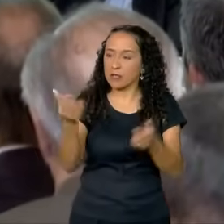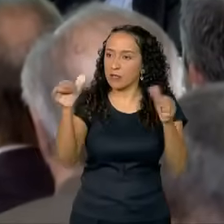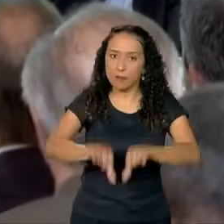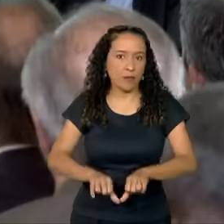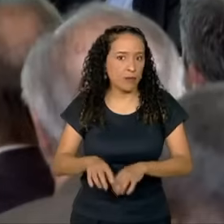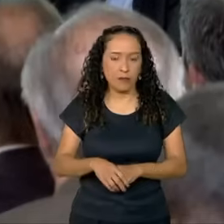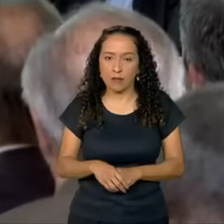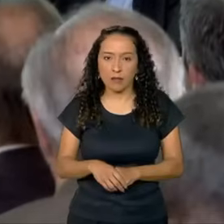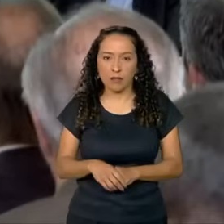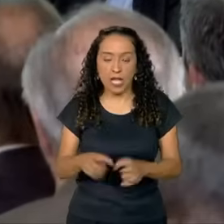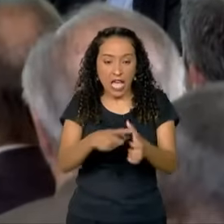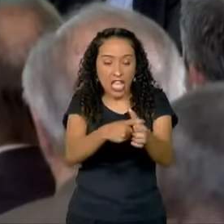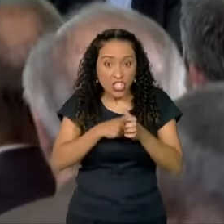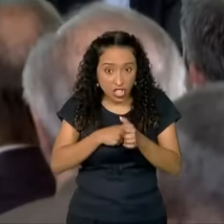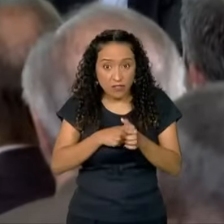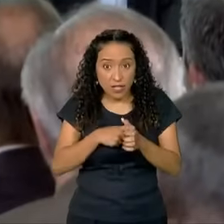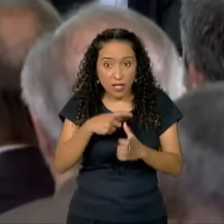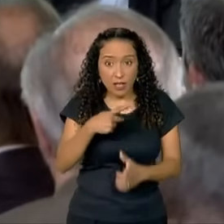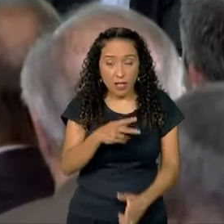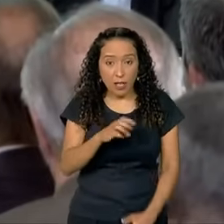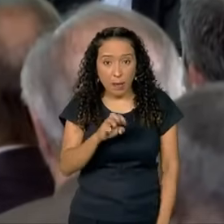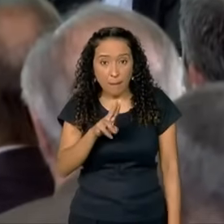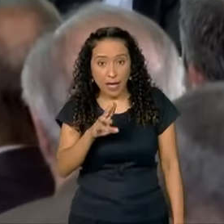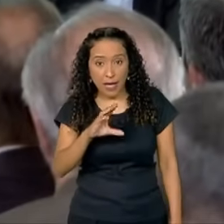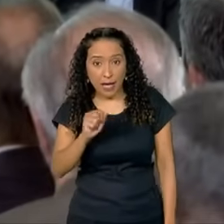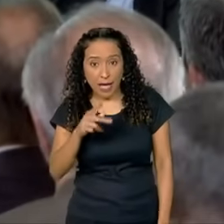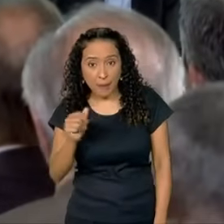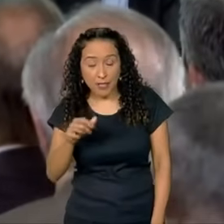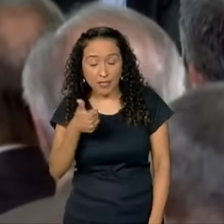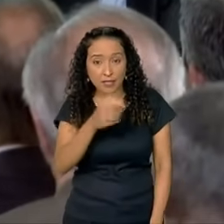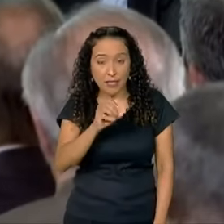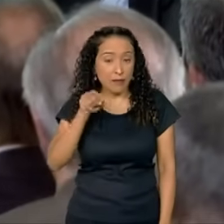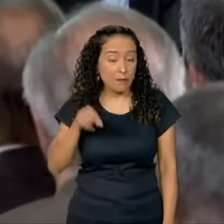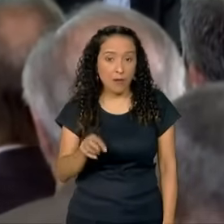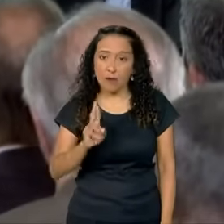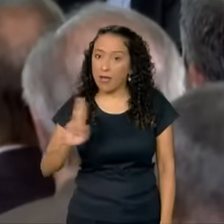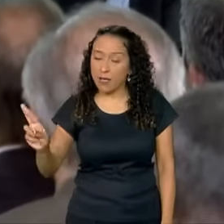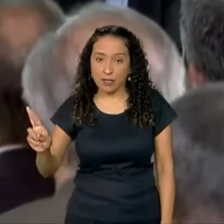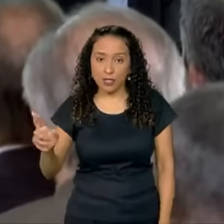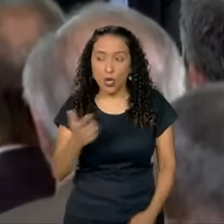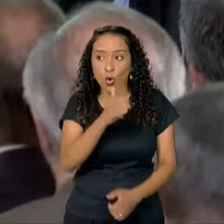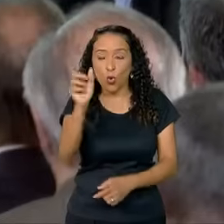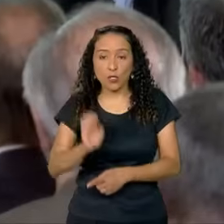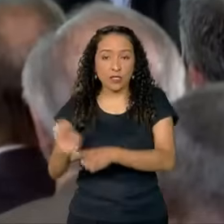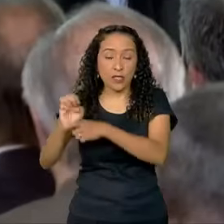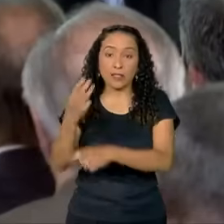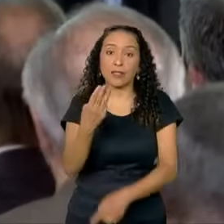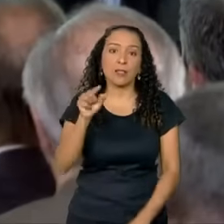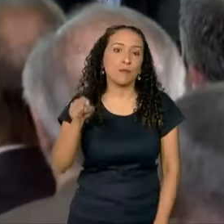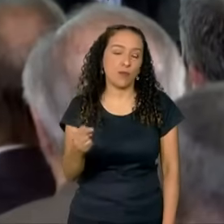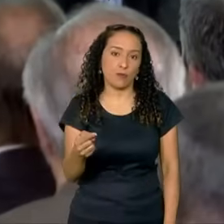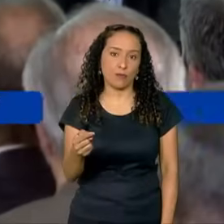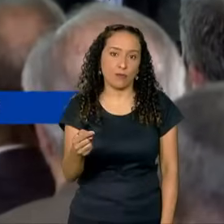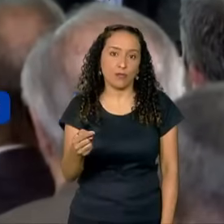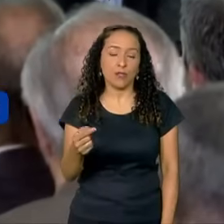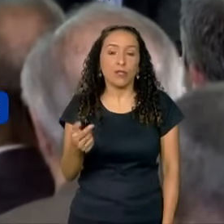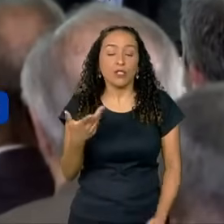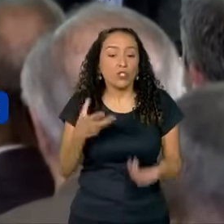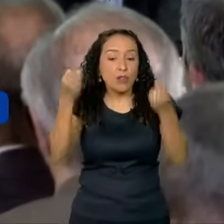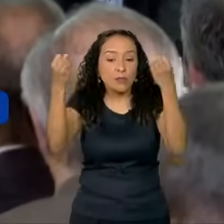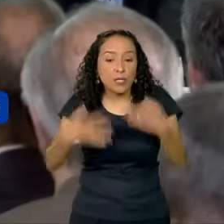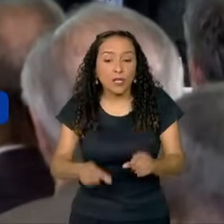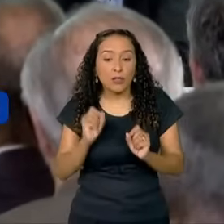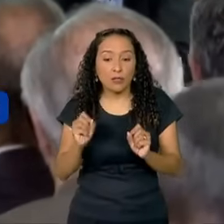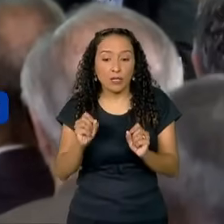dívida nossa per capita é de 10 mil reais, nos outros estados é 3 mil reais aqui. O que eu quero tentar dizer aqui